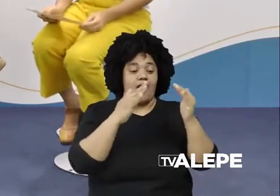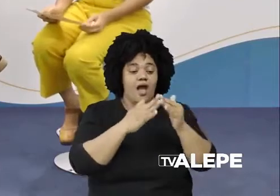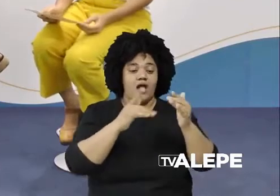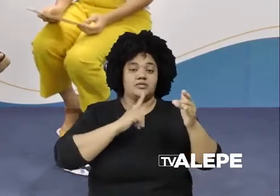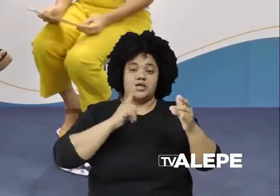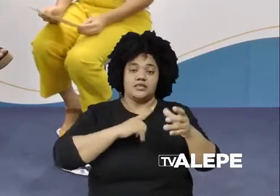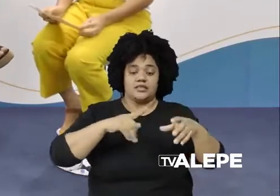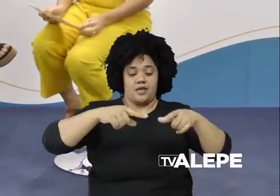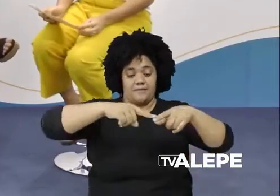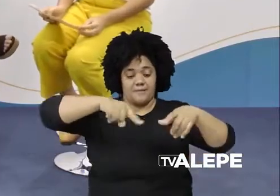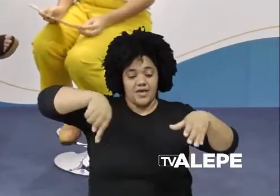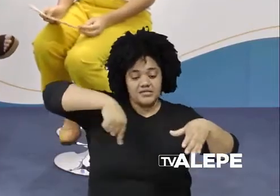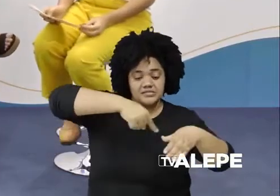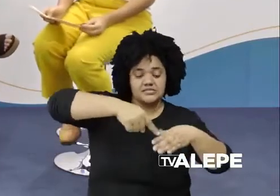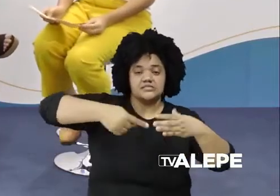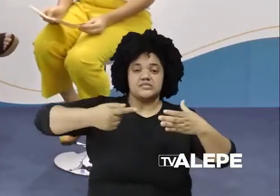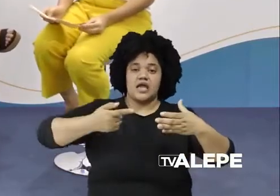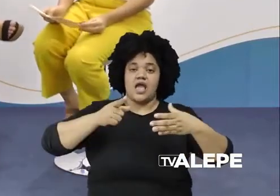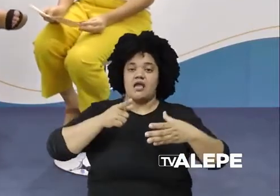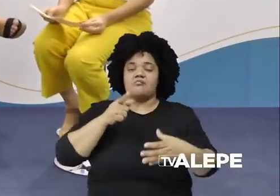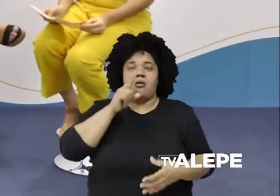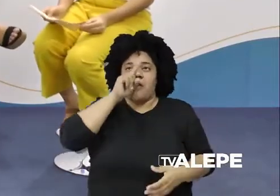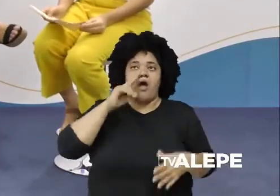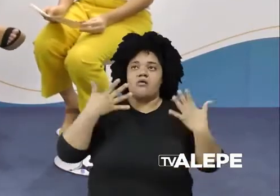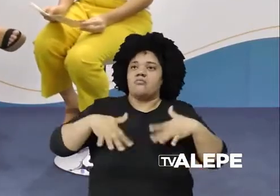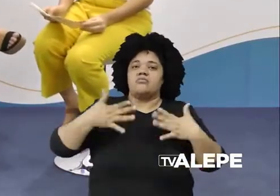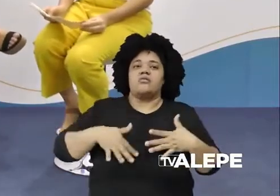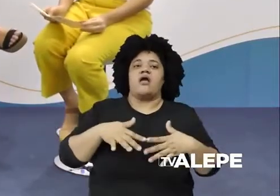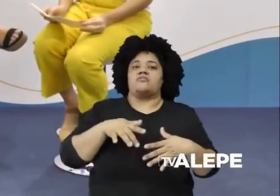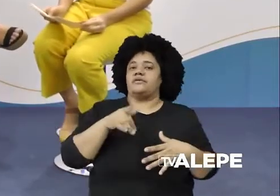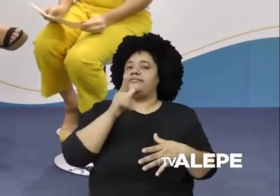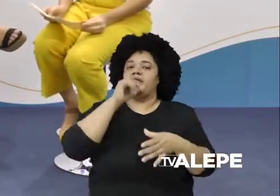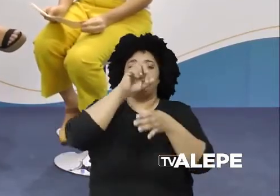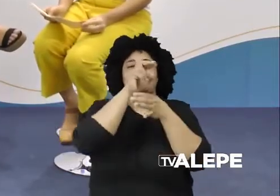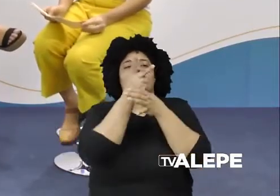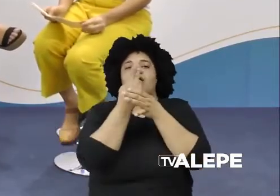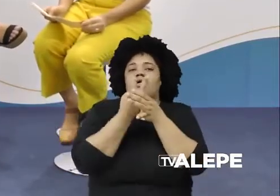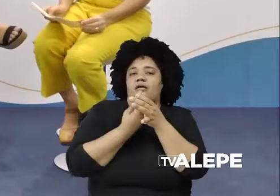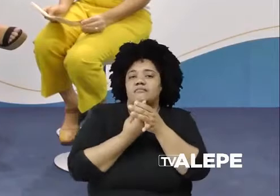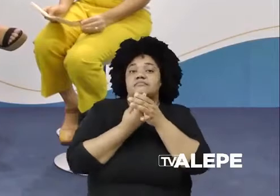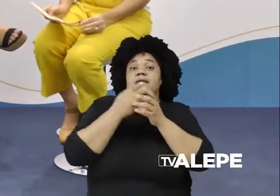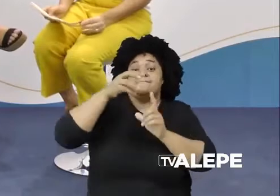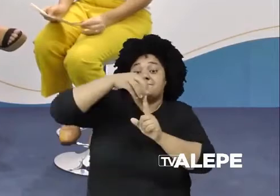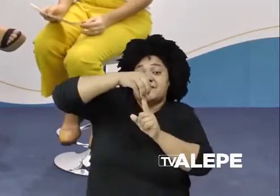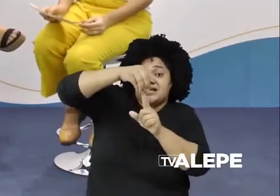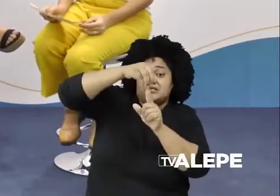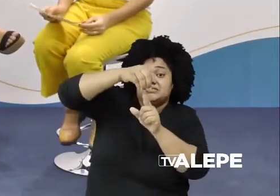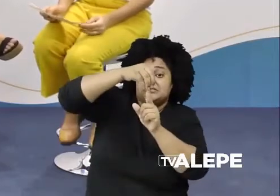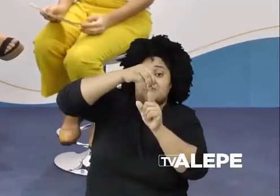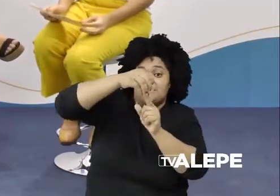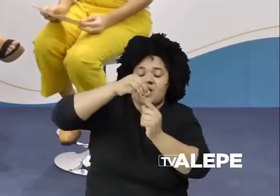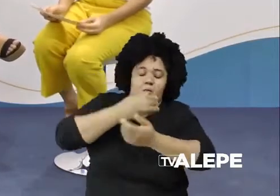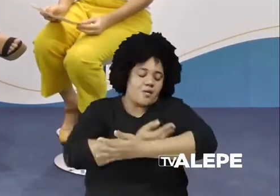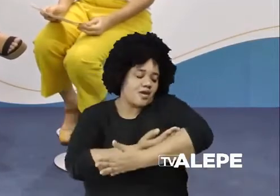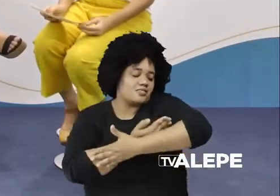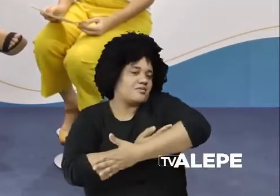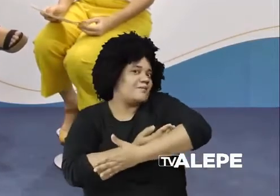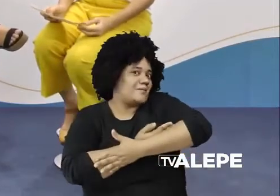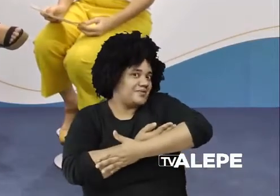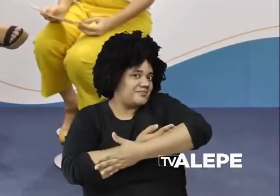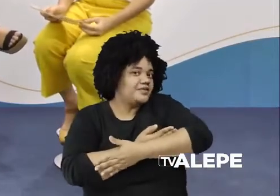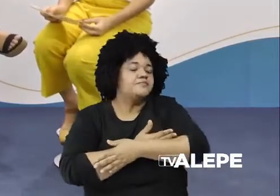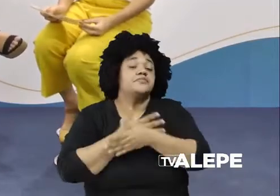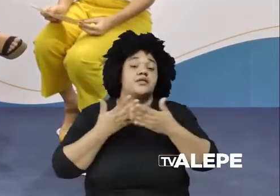ou a piscina, a criança não teria um risco de afogamento. Tem, especialmente os bebês. Então a gente veio aqui hoje